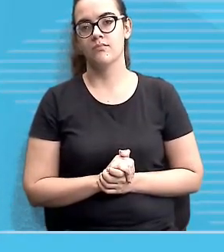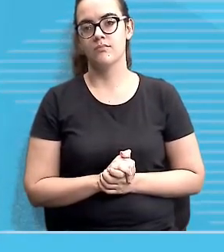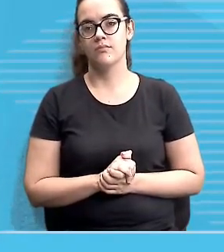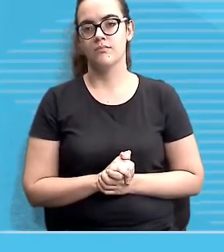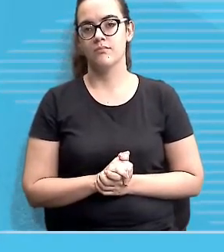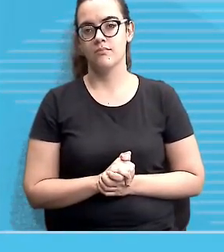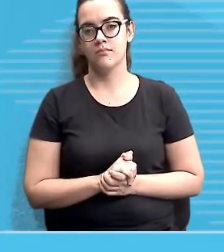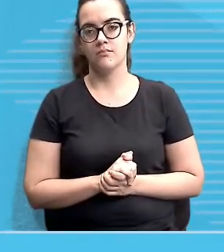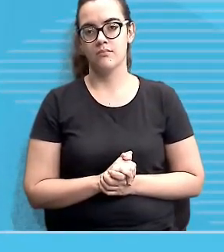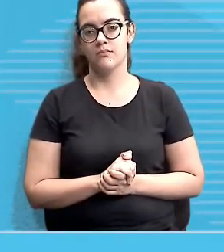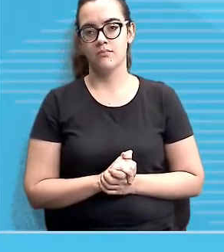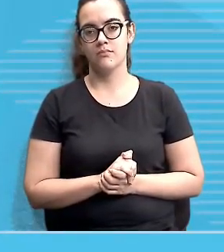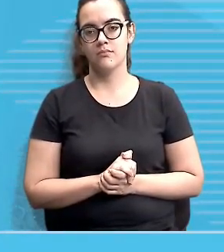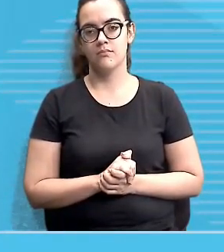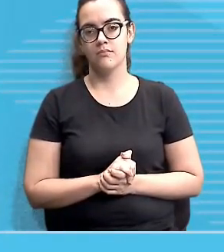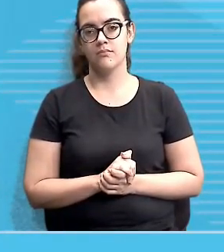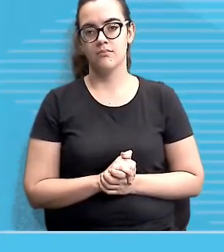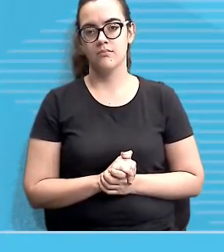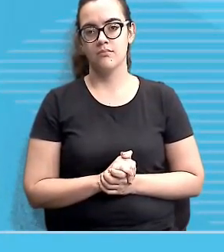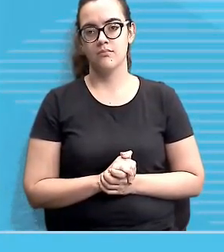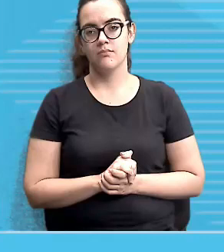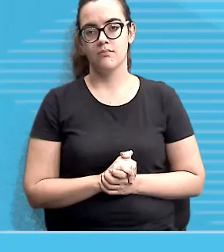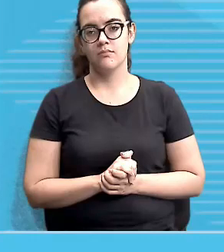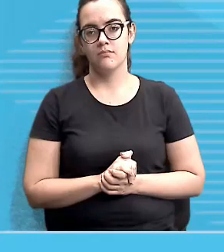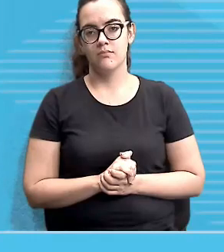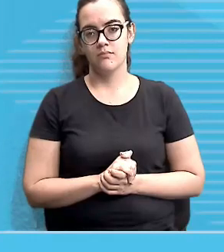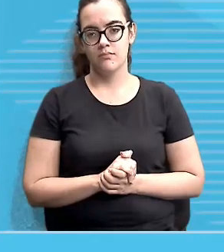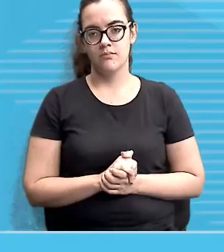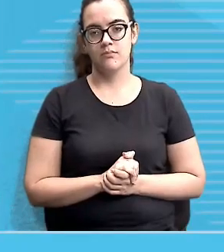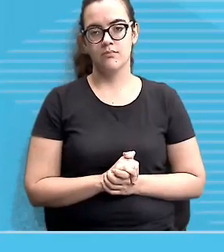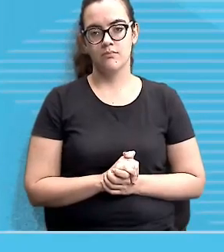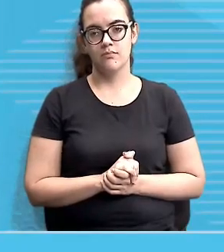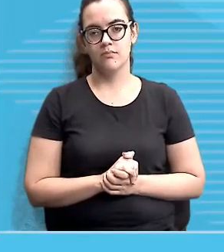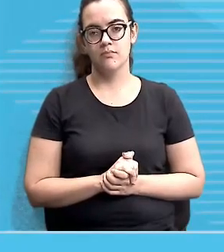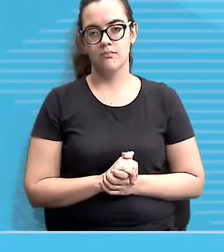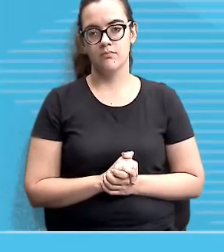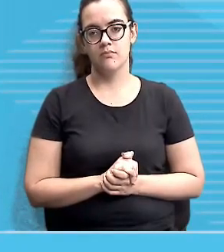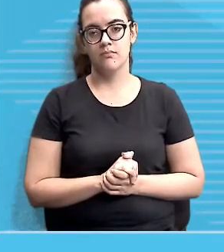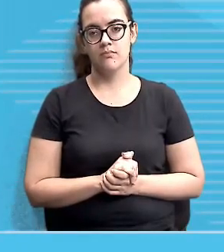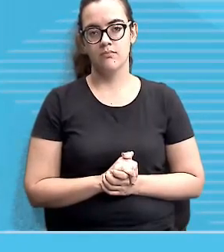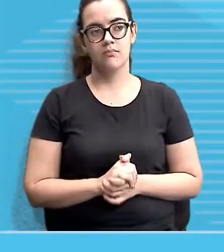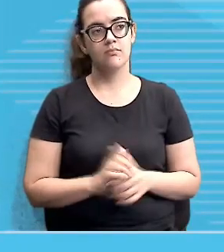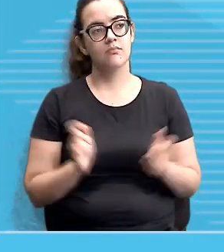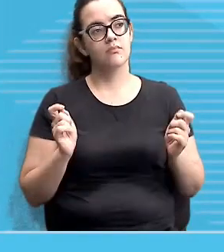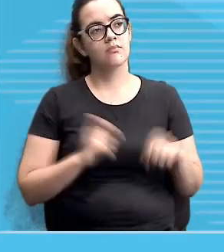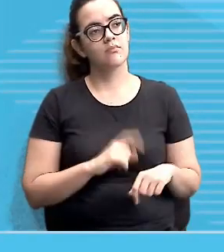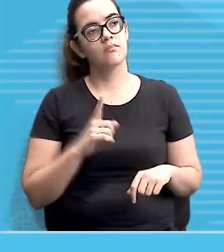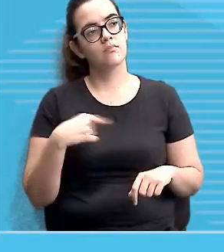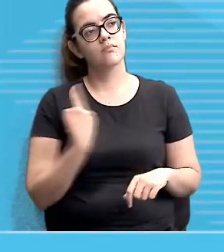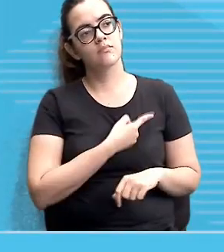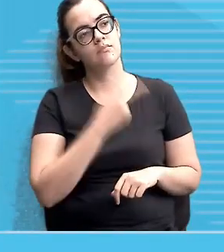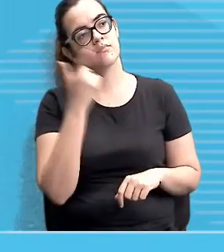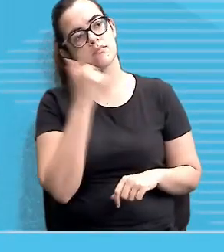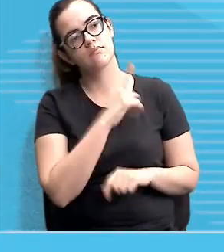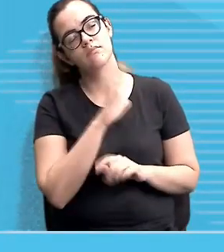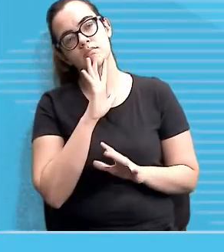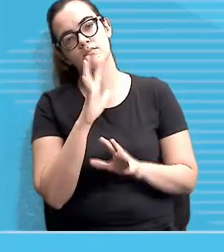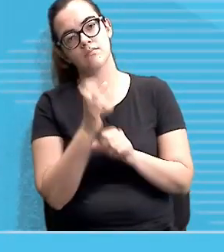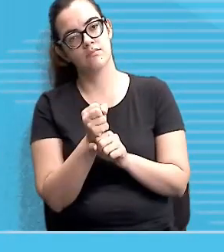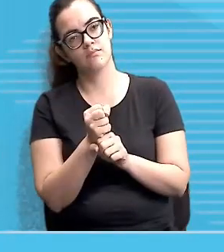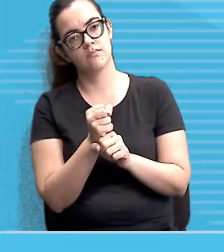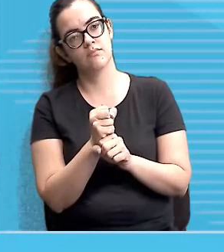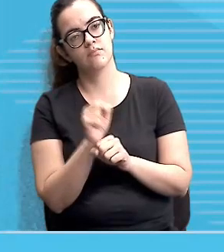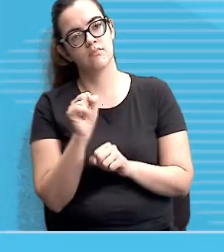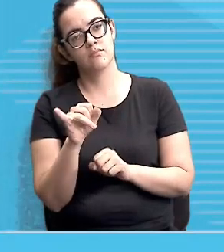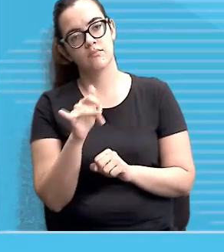e a capacidade térmica a gente já pode descobrir tô fazendo o produto da massa vezes o calor específico